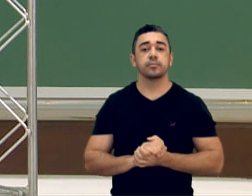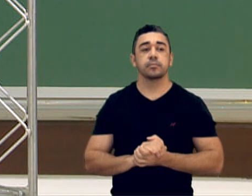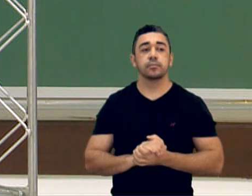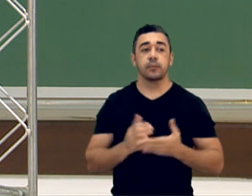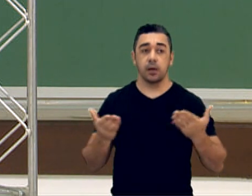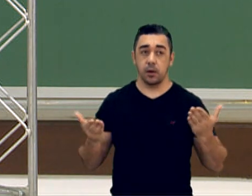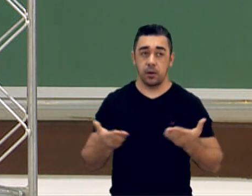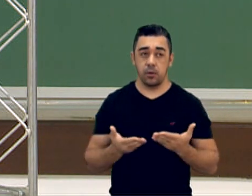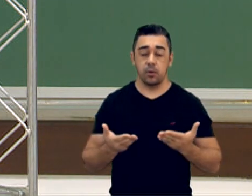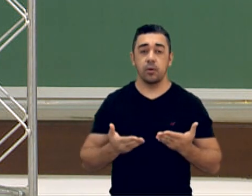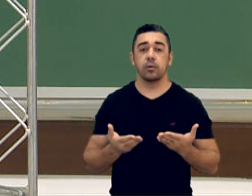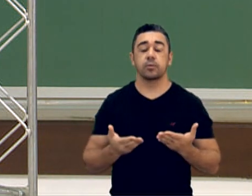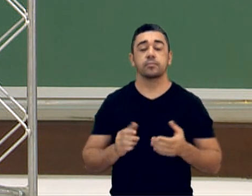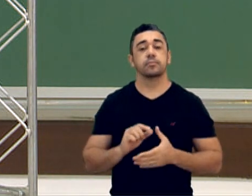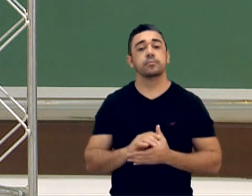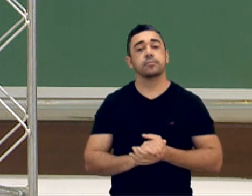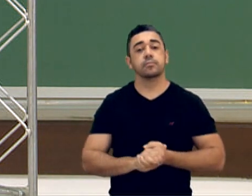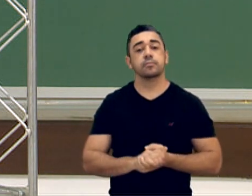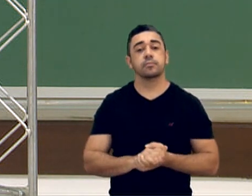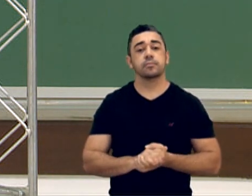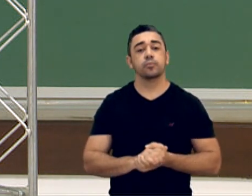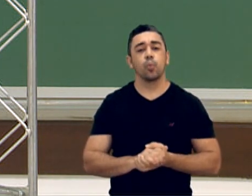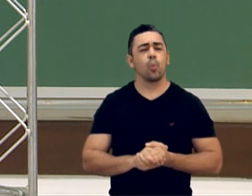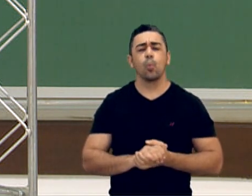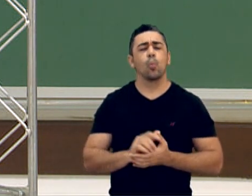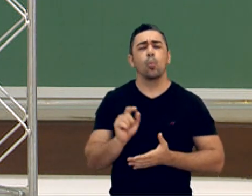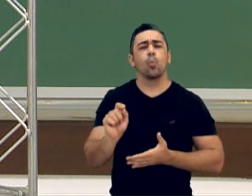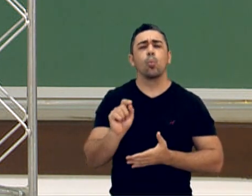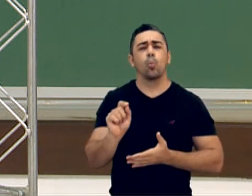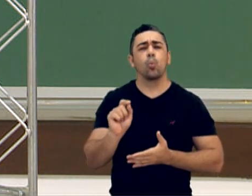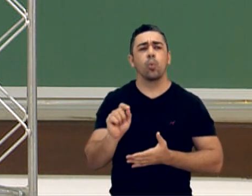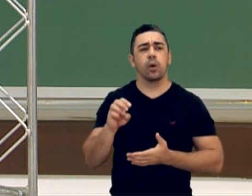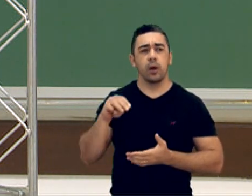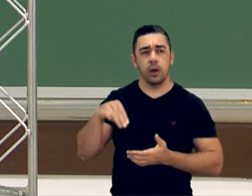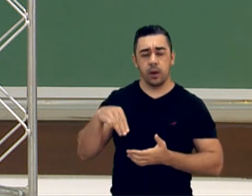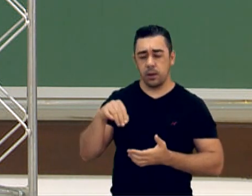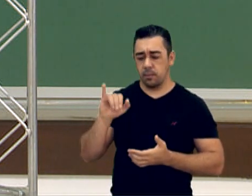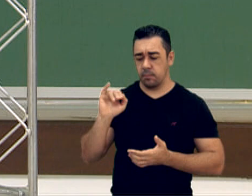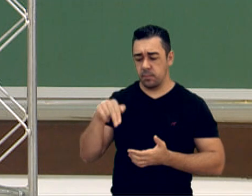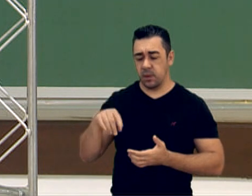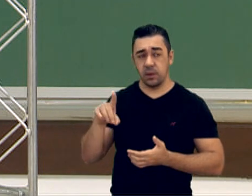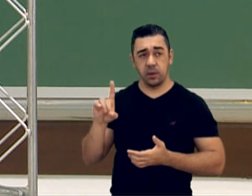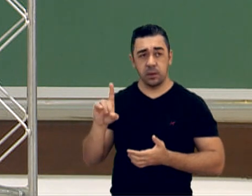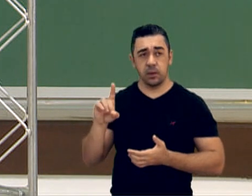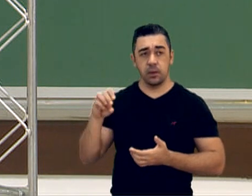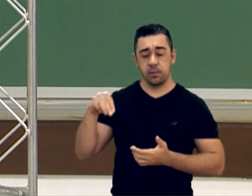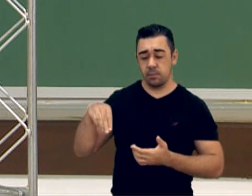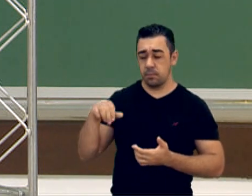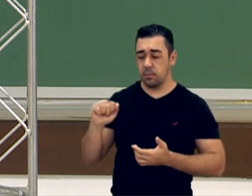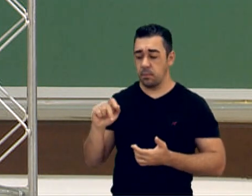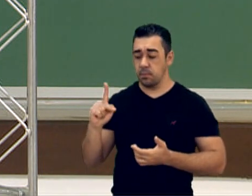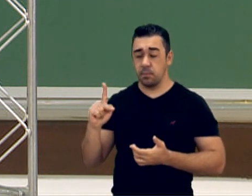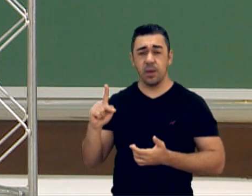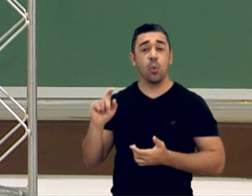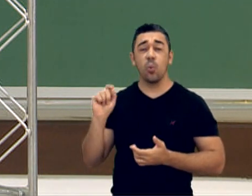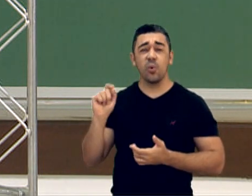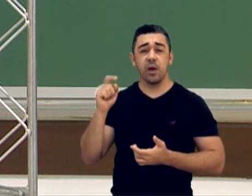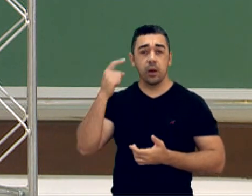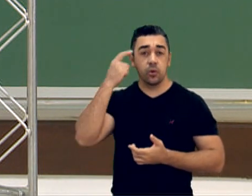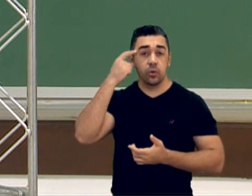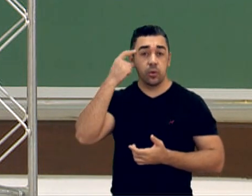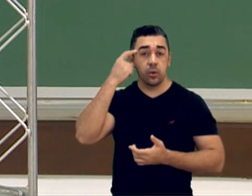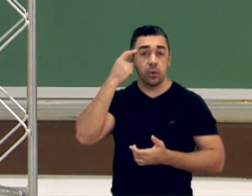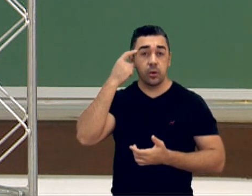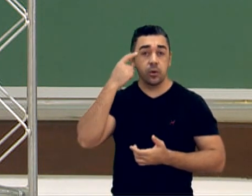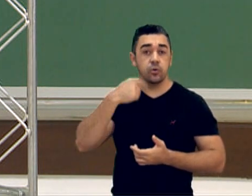E agora, mind maps. O que é um mind map? É um mapa mental, é uma ferramenta que nós usamos